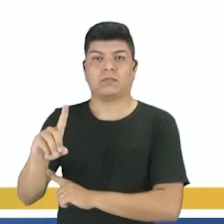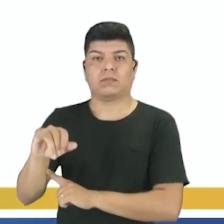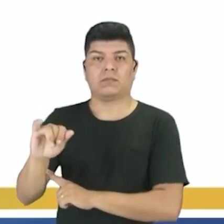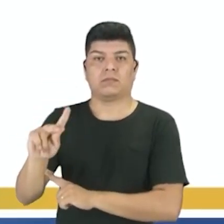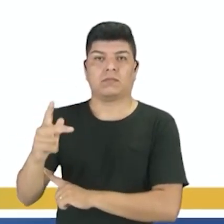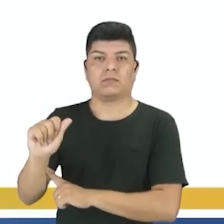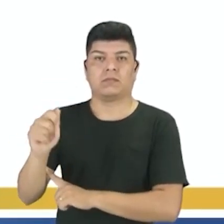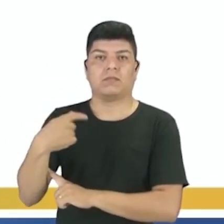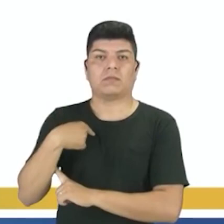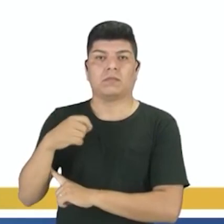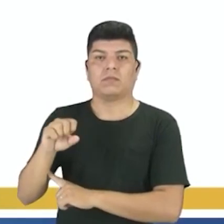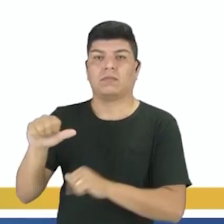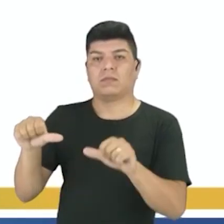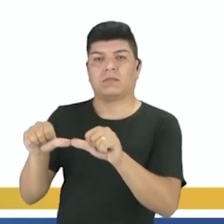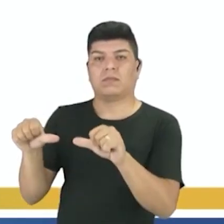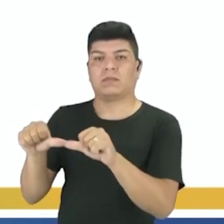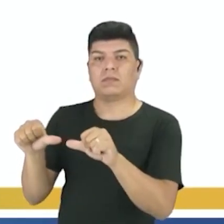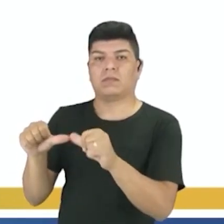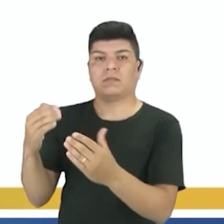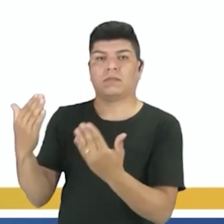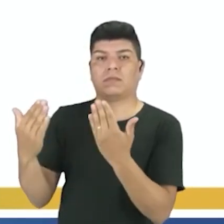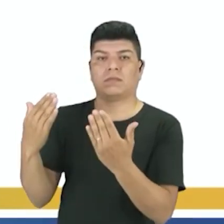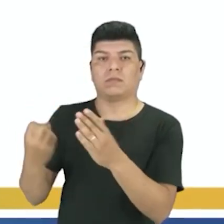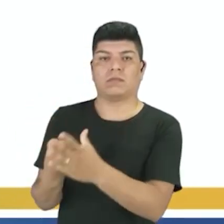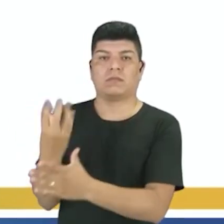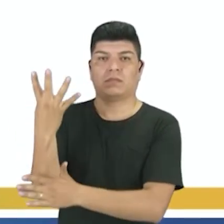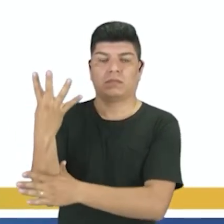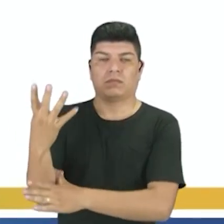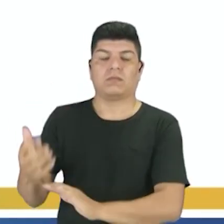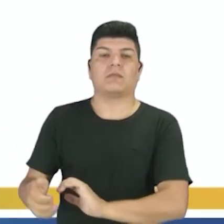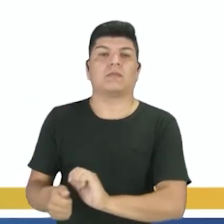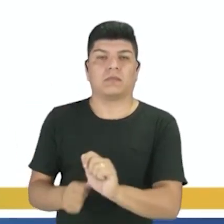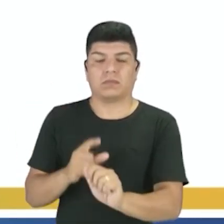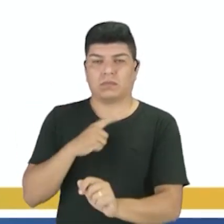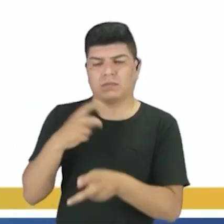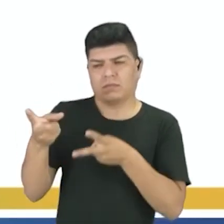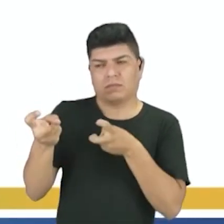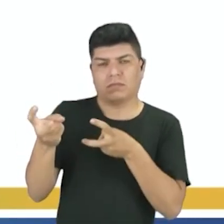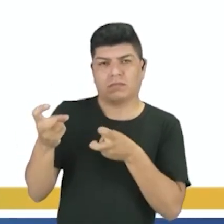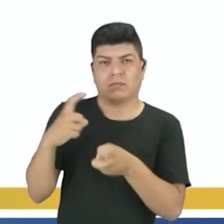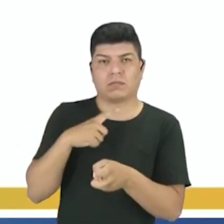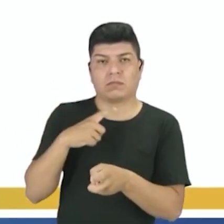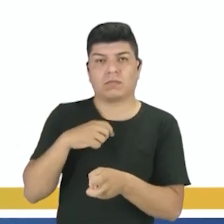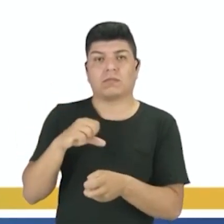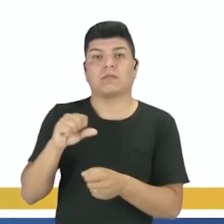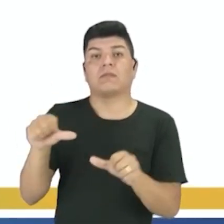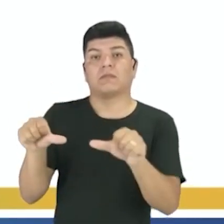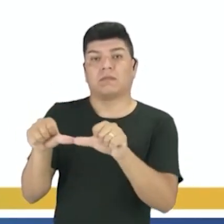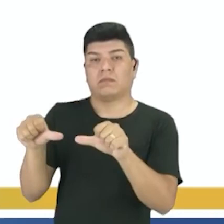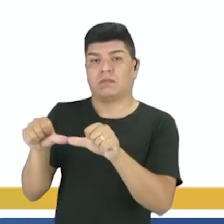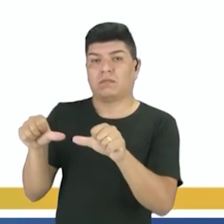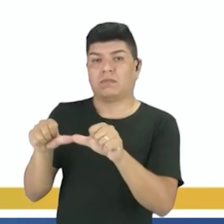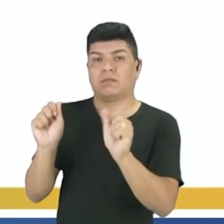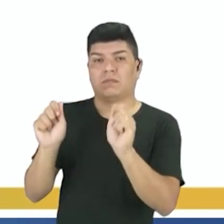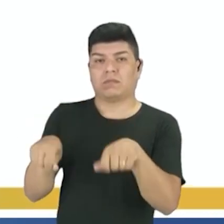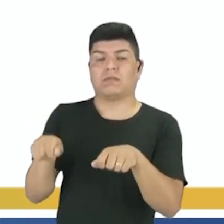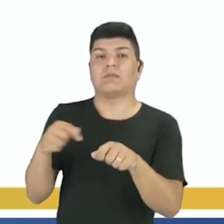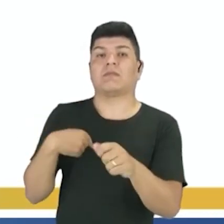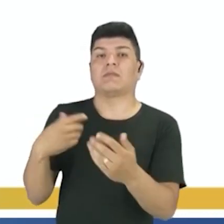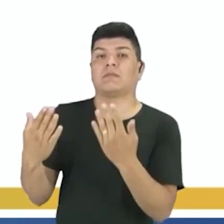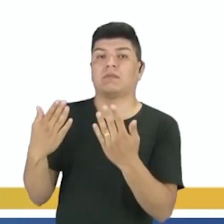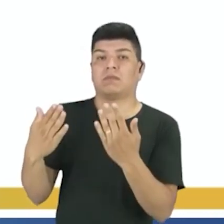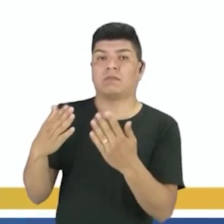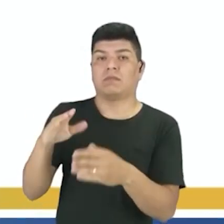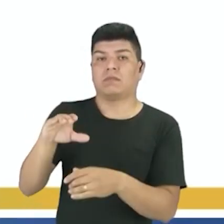uma simetria em relação à origem. Então, você percebeu que nós temos simetrias que podem ser em relação